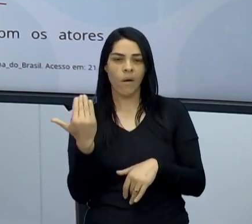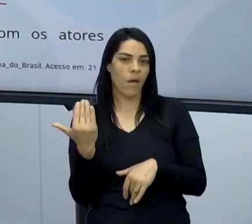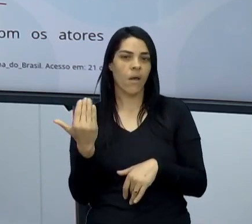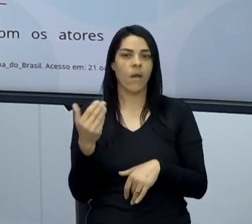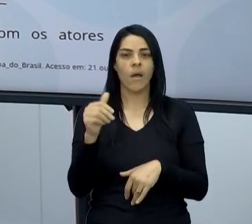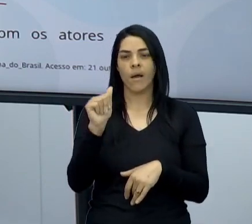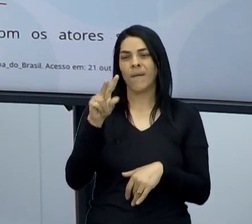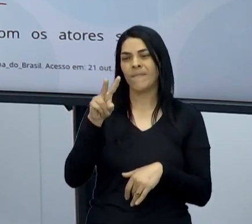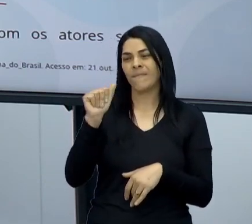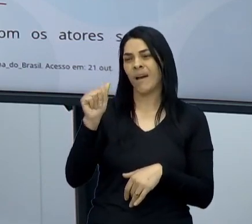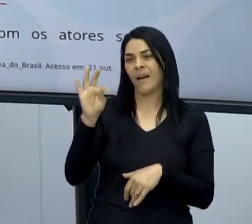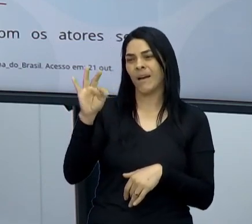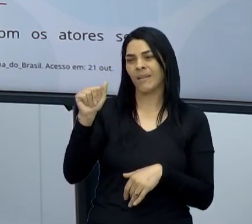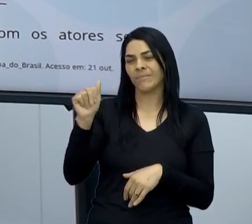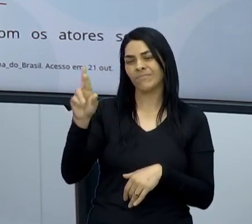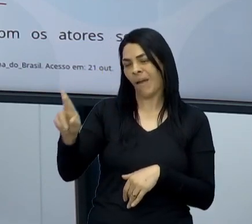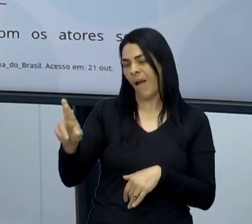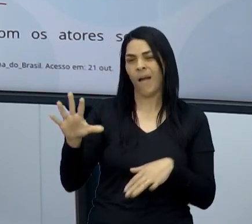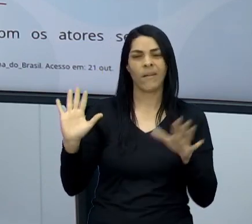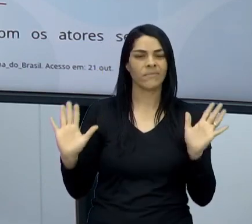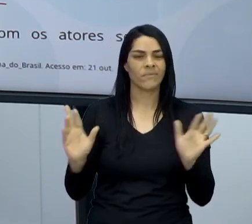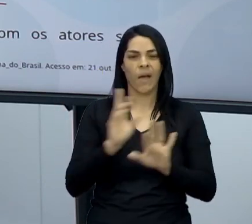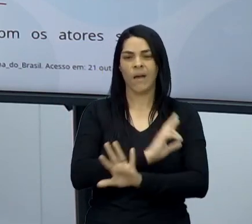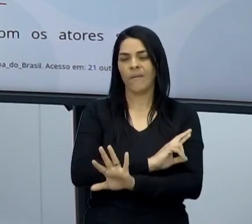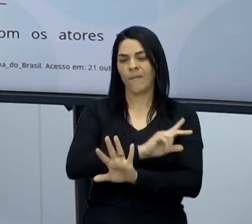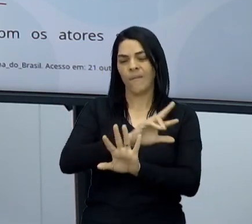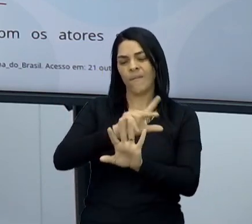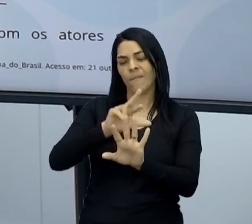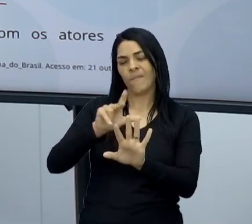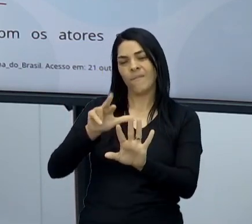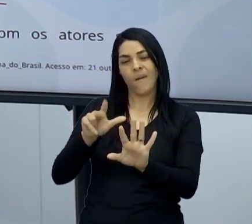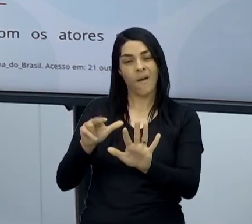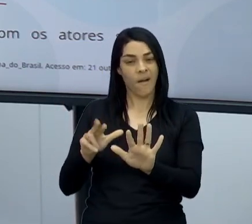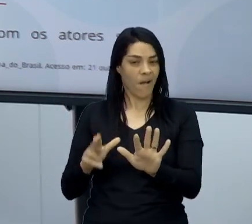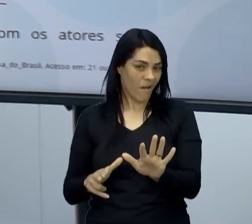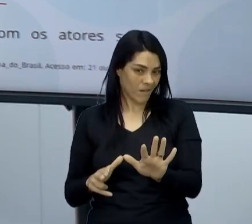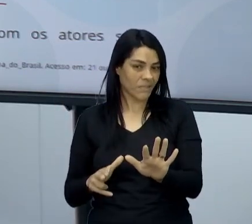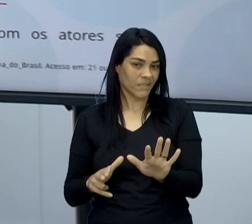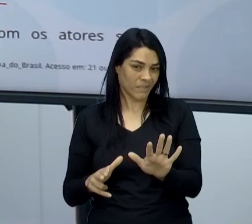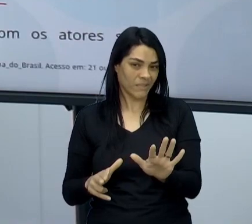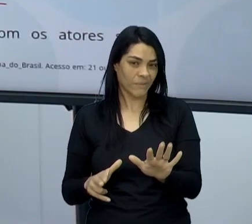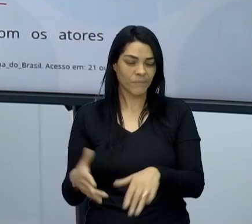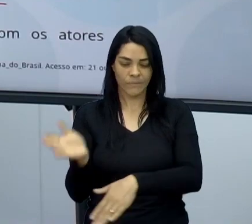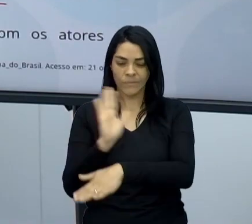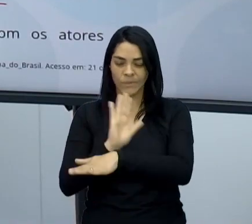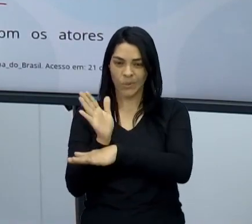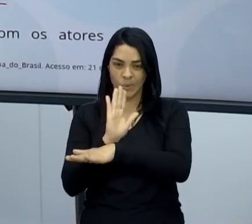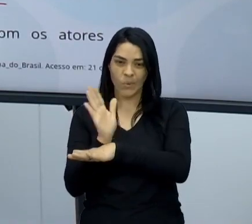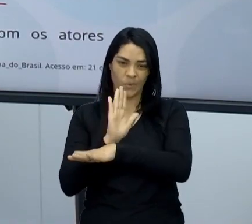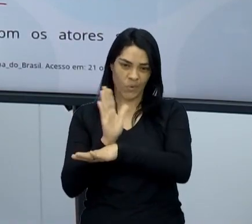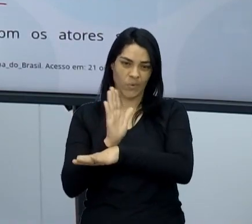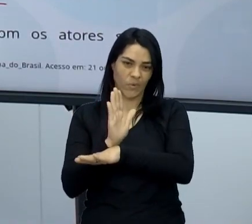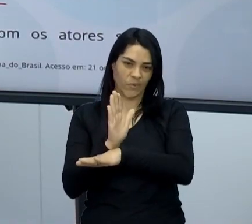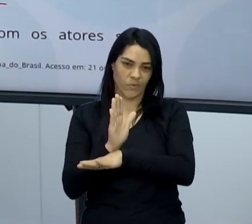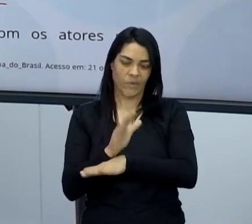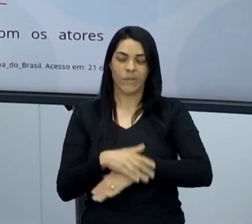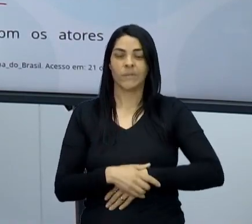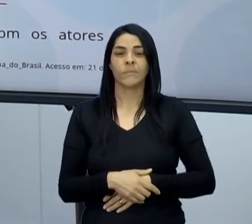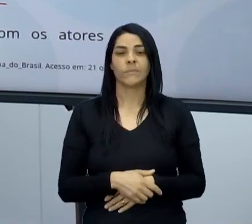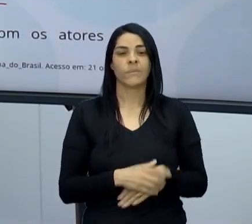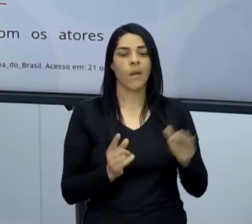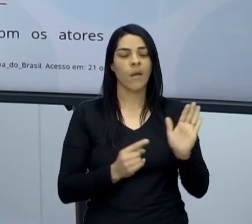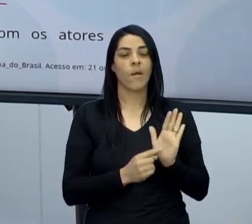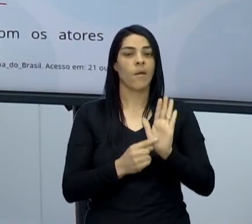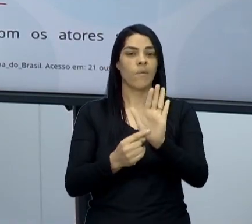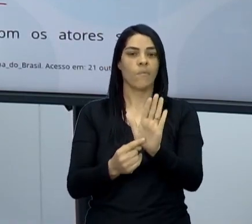Guerra entre terráqueos e moradores, habitantes de outro planeta. Todo o filme, em geral, dá uma notícia assim espetaculosa, né? O